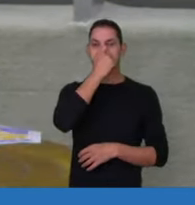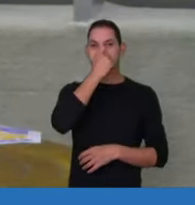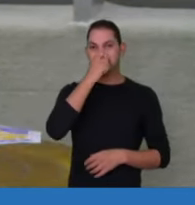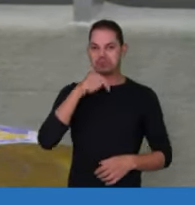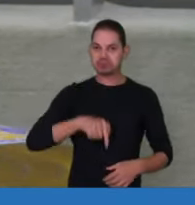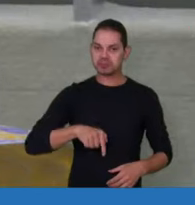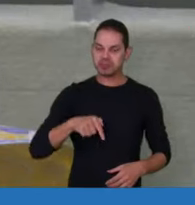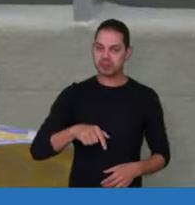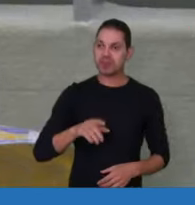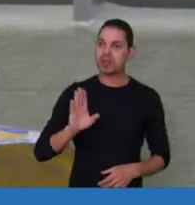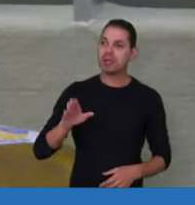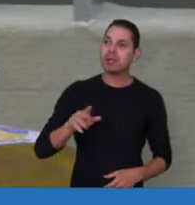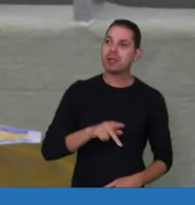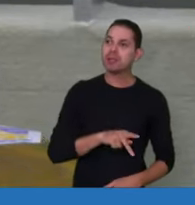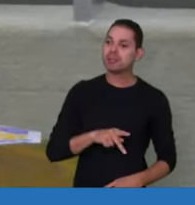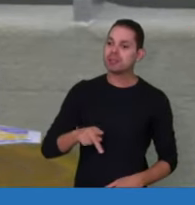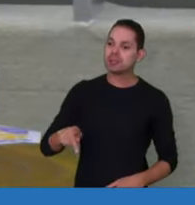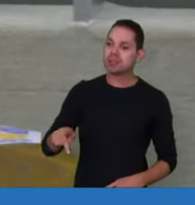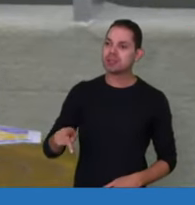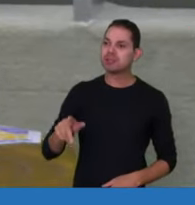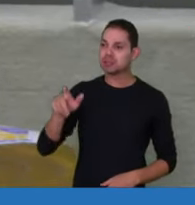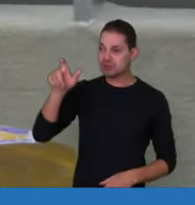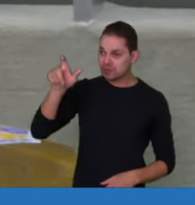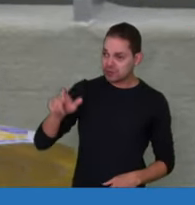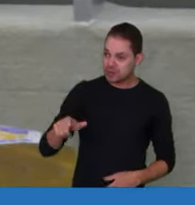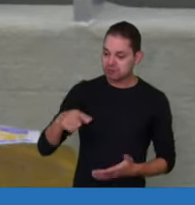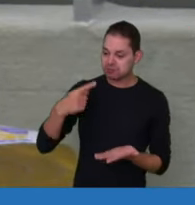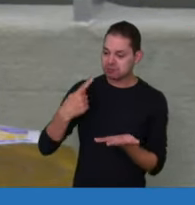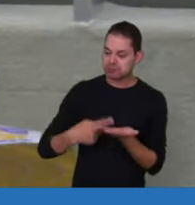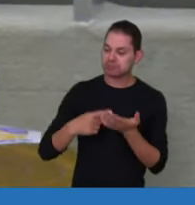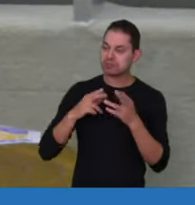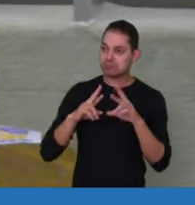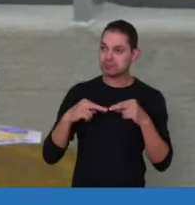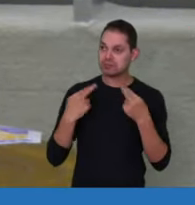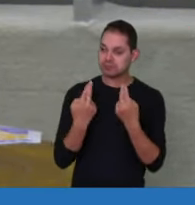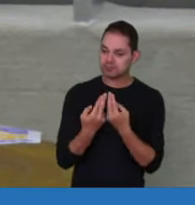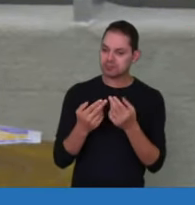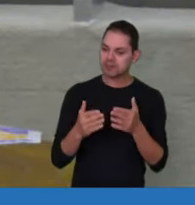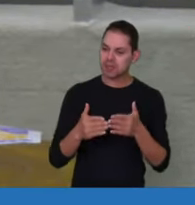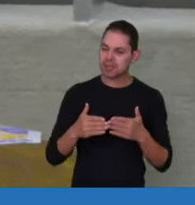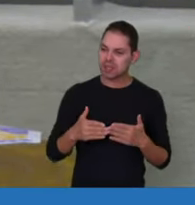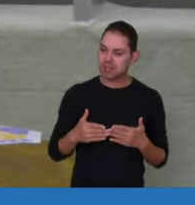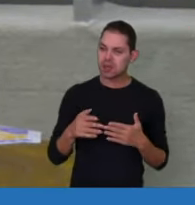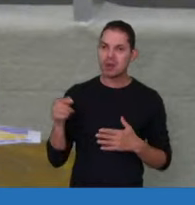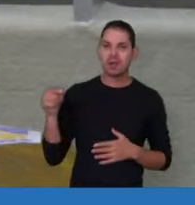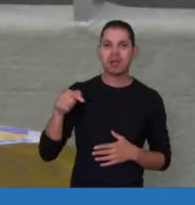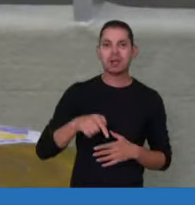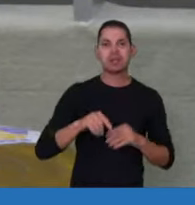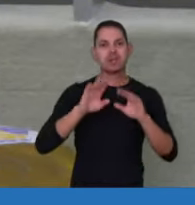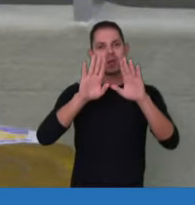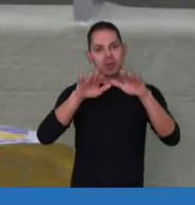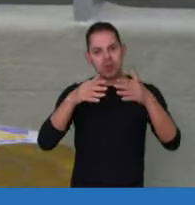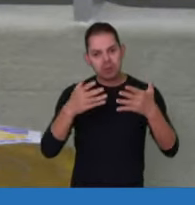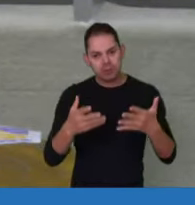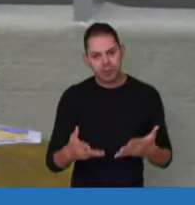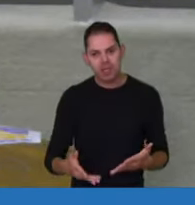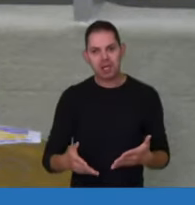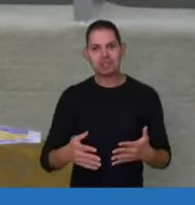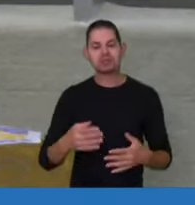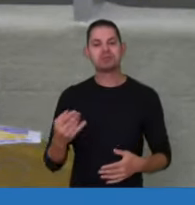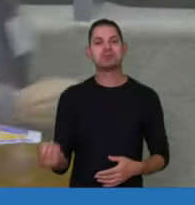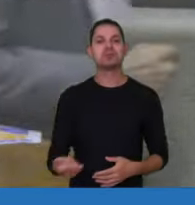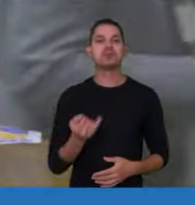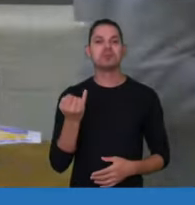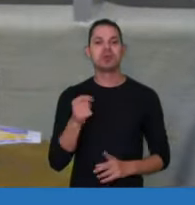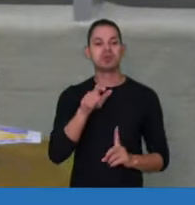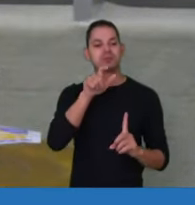Vossa Excelência, que requereu essa sessão solene, para aqui prestar essa indispensável